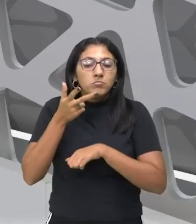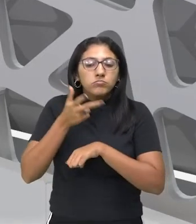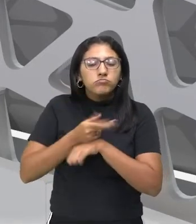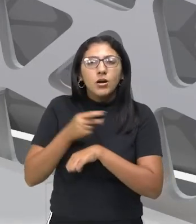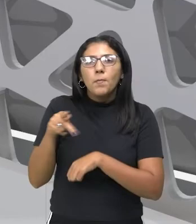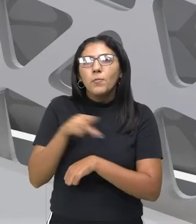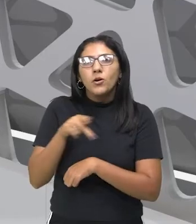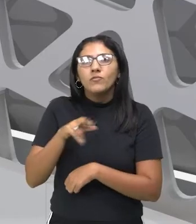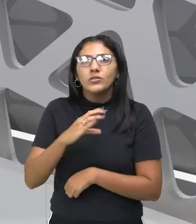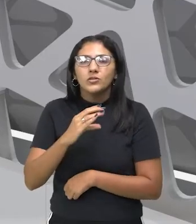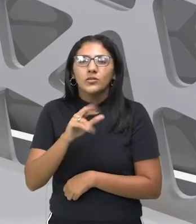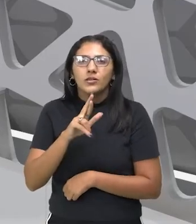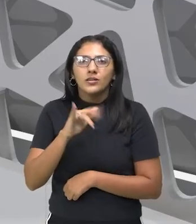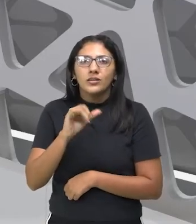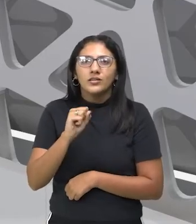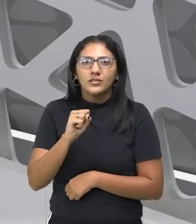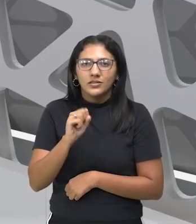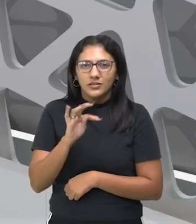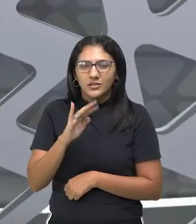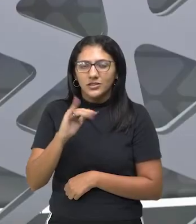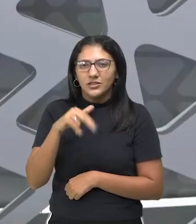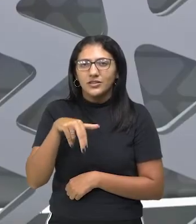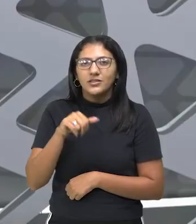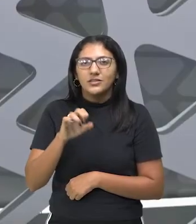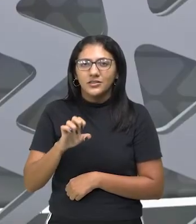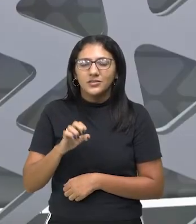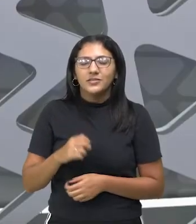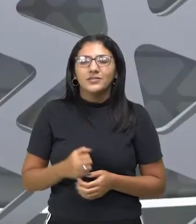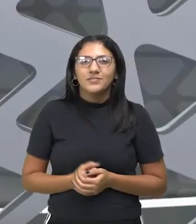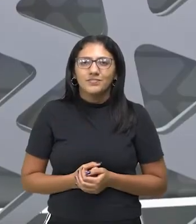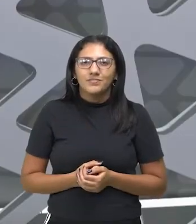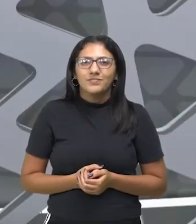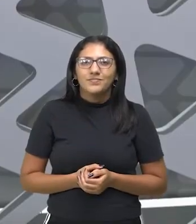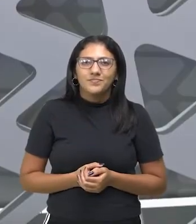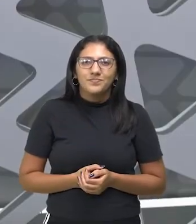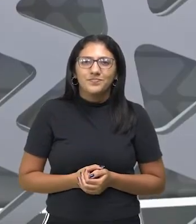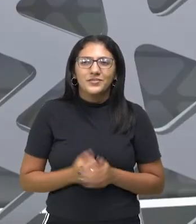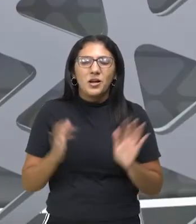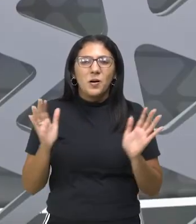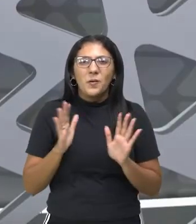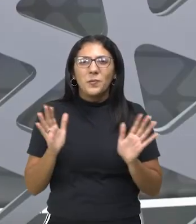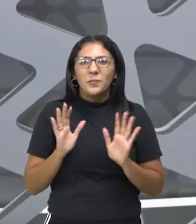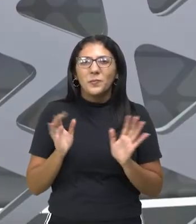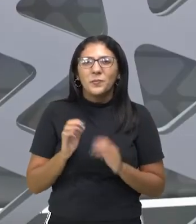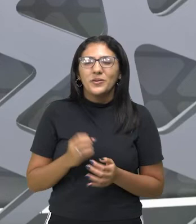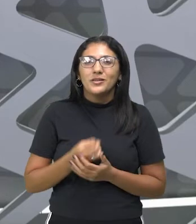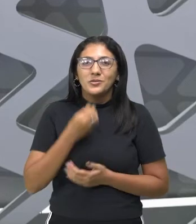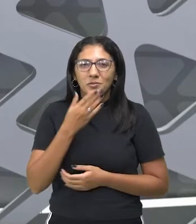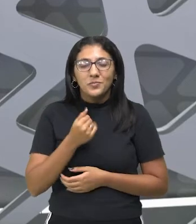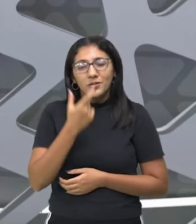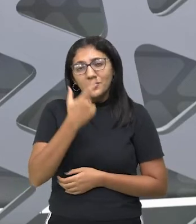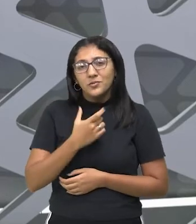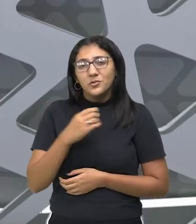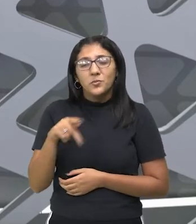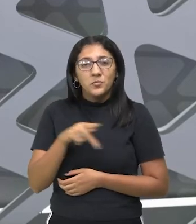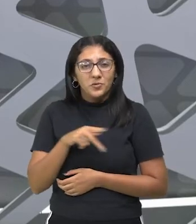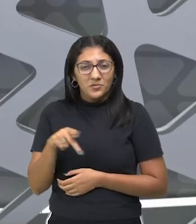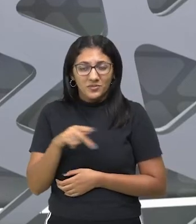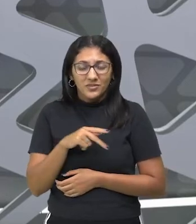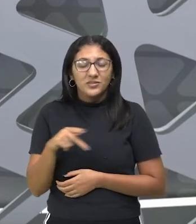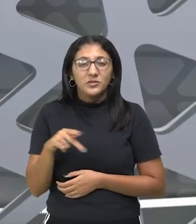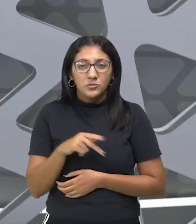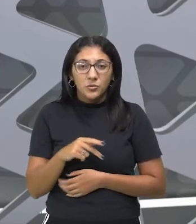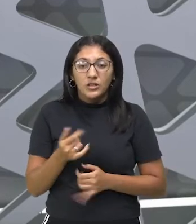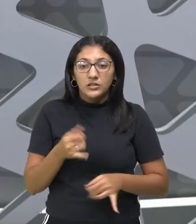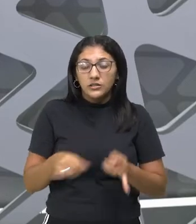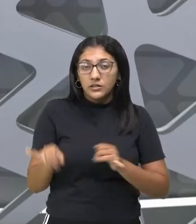com a professora Cristiane de Química. Oi, turma, tudo bem? Eu sou a professora Cristiane Marques, sou